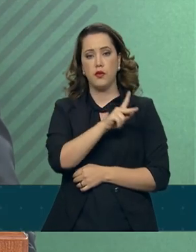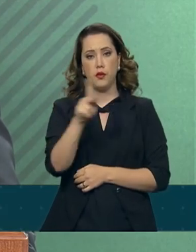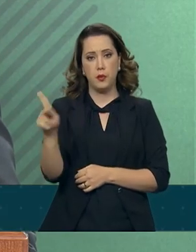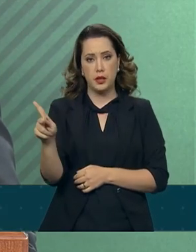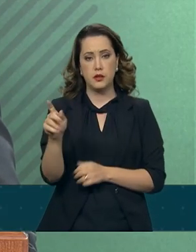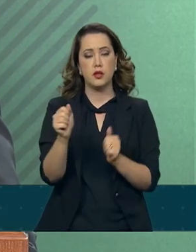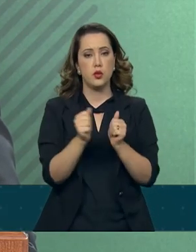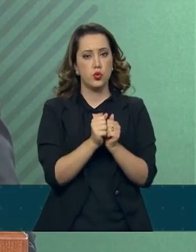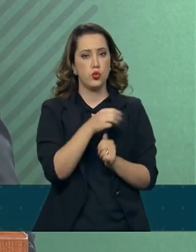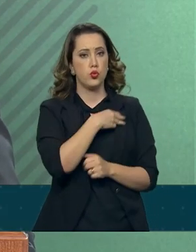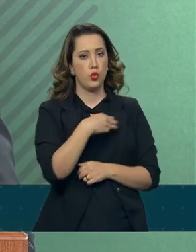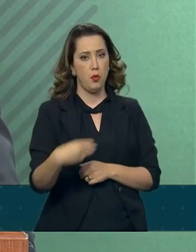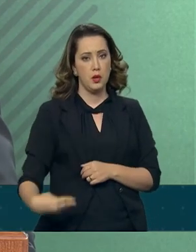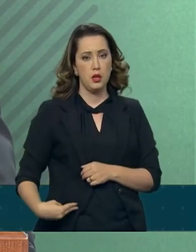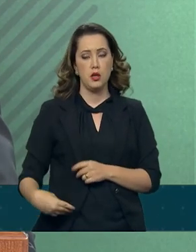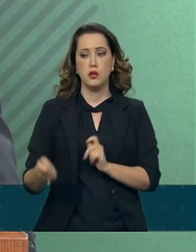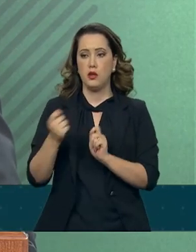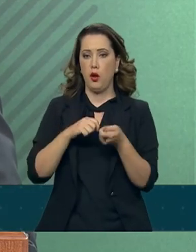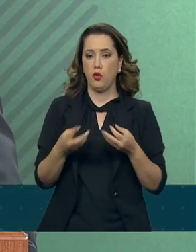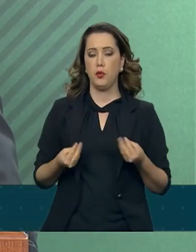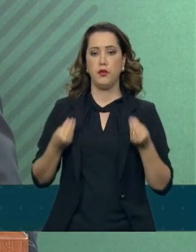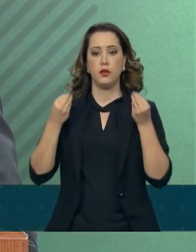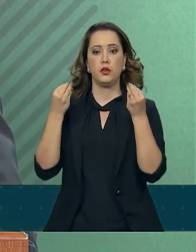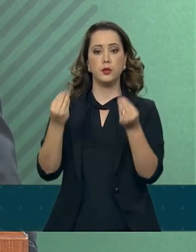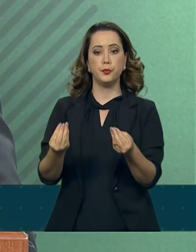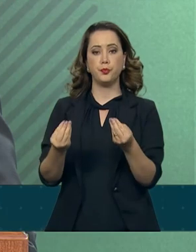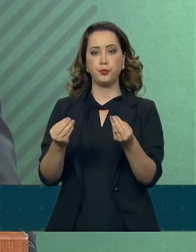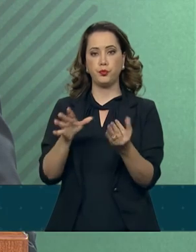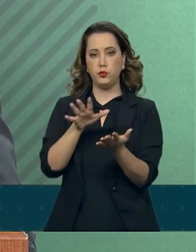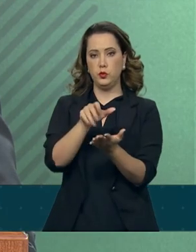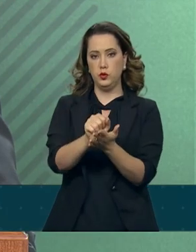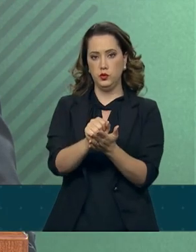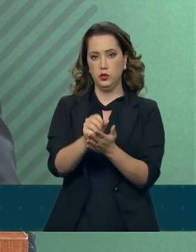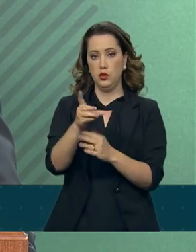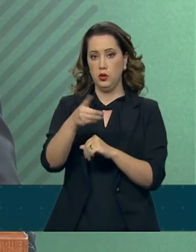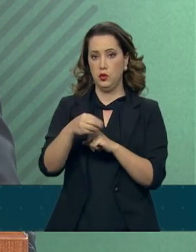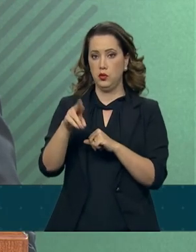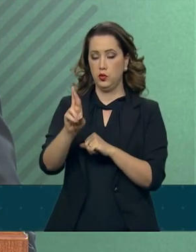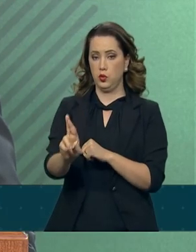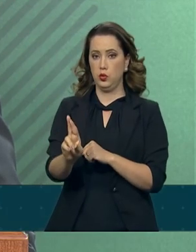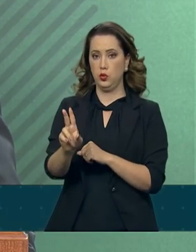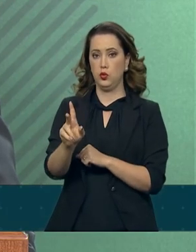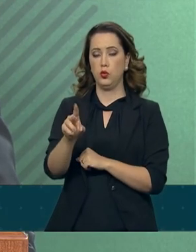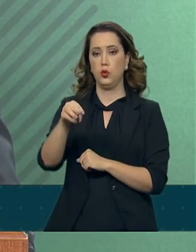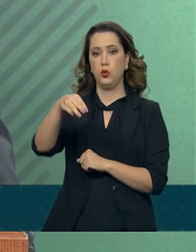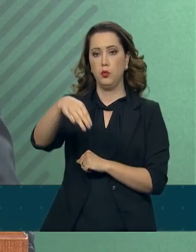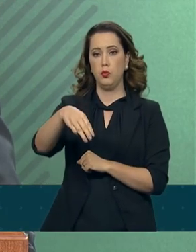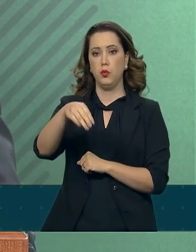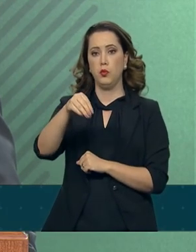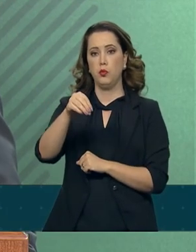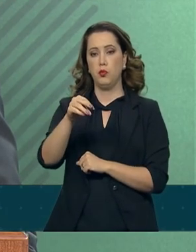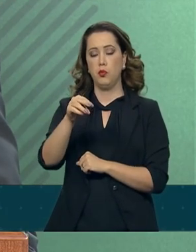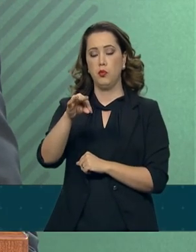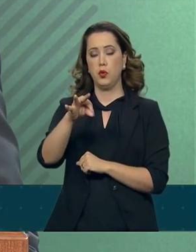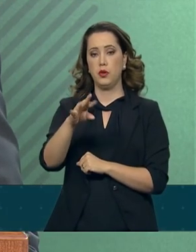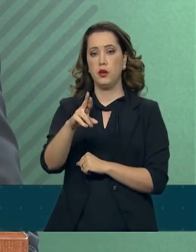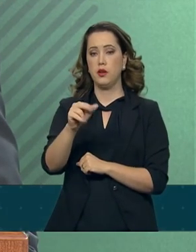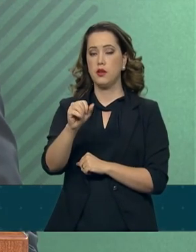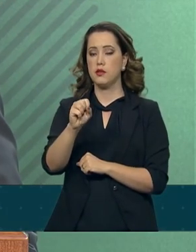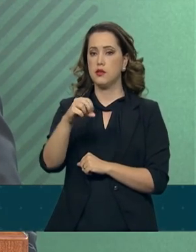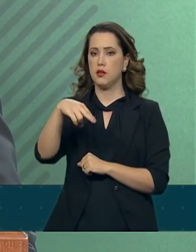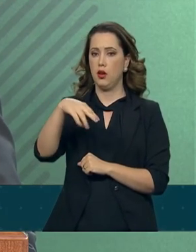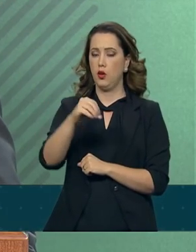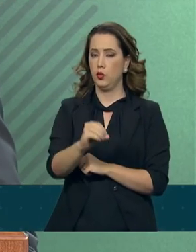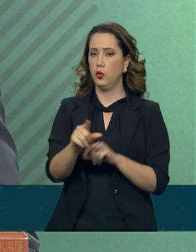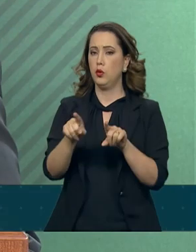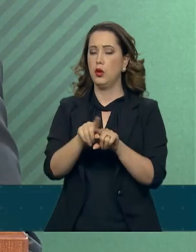ministro da economia deram posse o doutor montesano na presidência do banco nacional de desenvolvimento